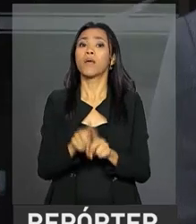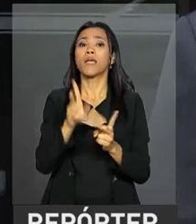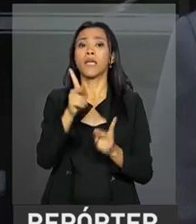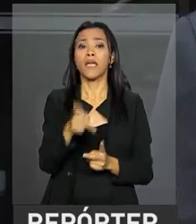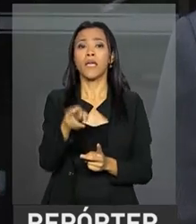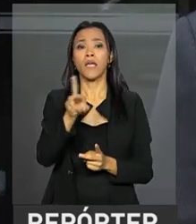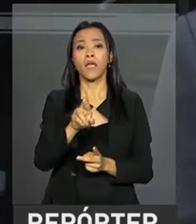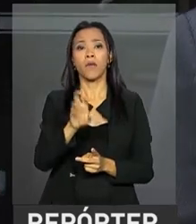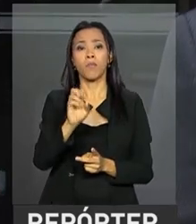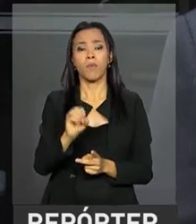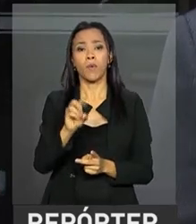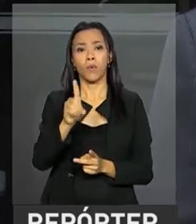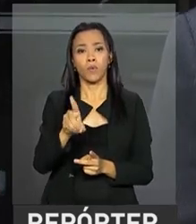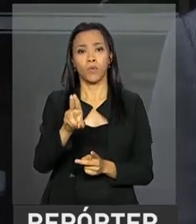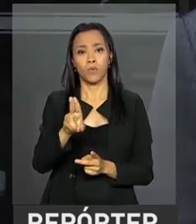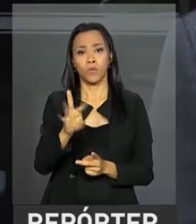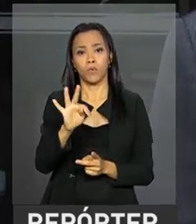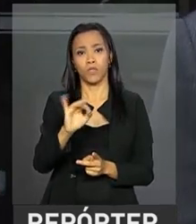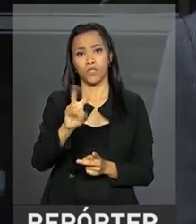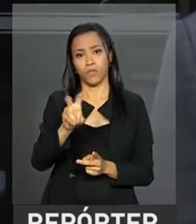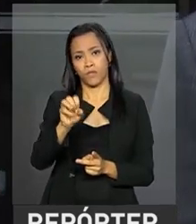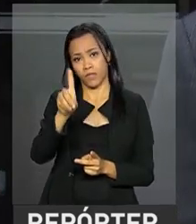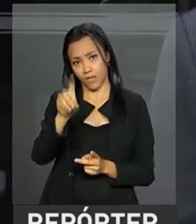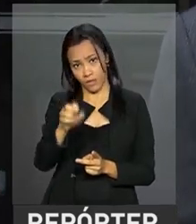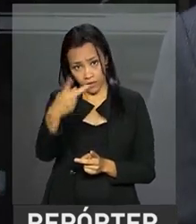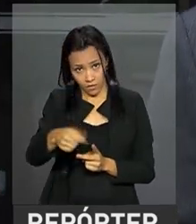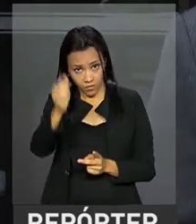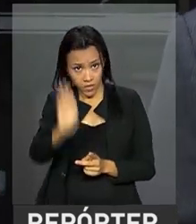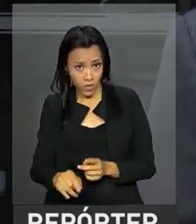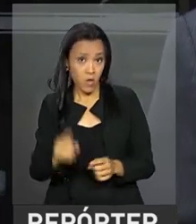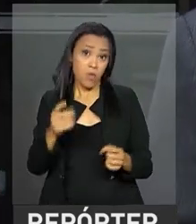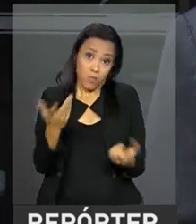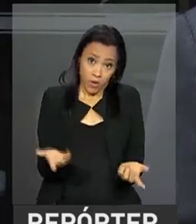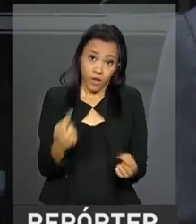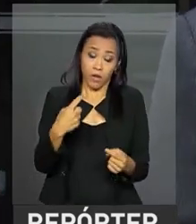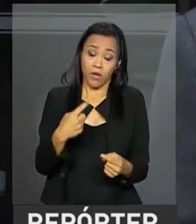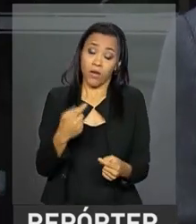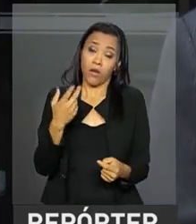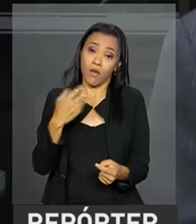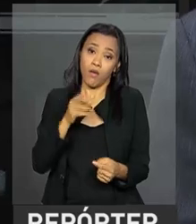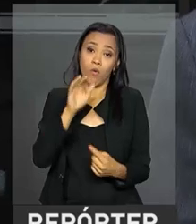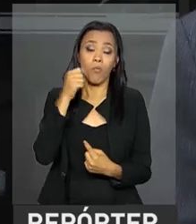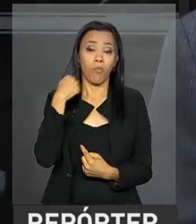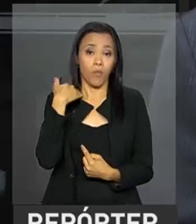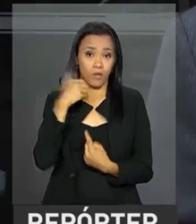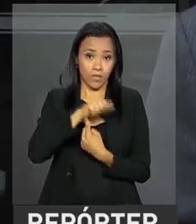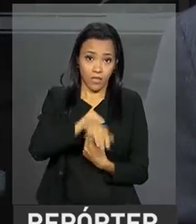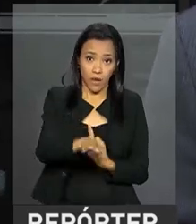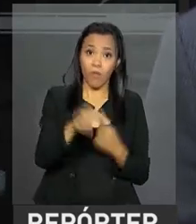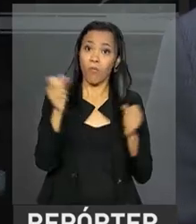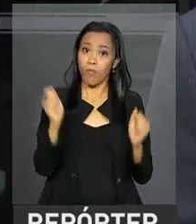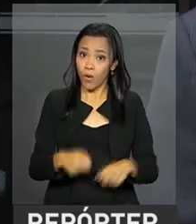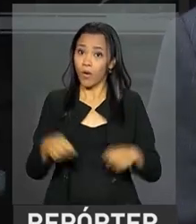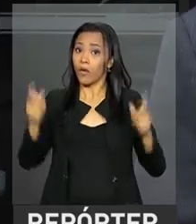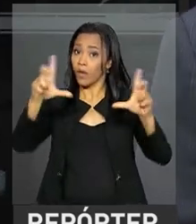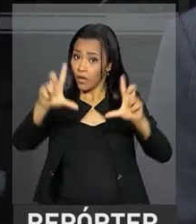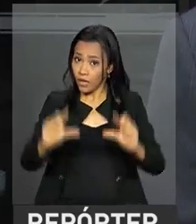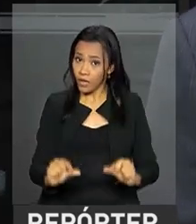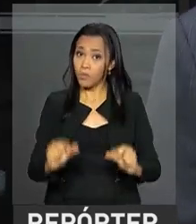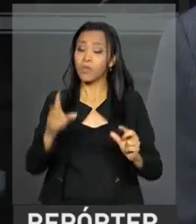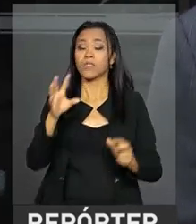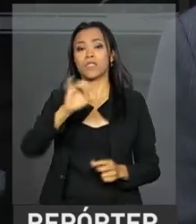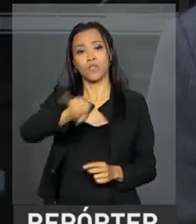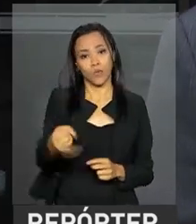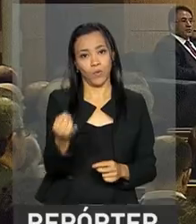eficiência no país O que segundo o banco central pode levar a uma redução do spread bancário e da taxa básica de